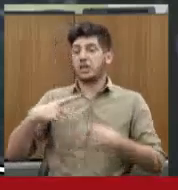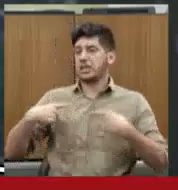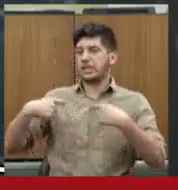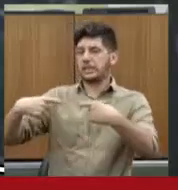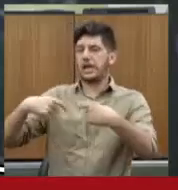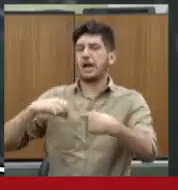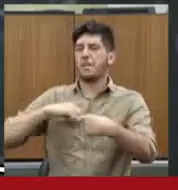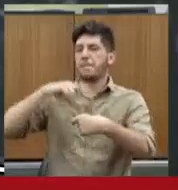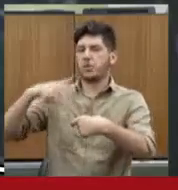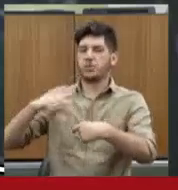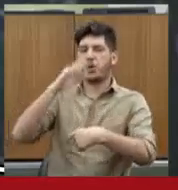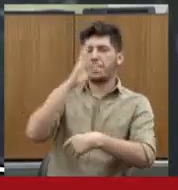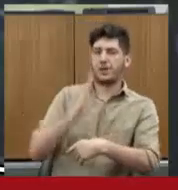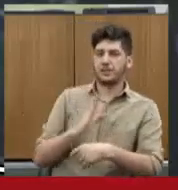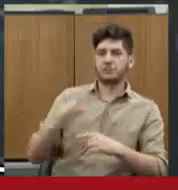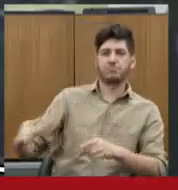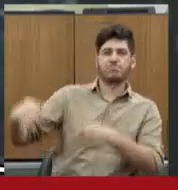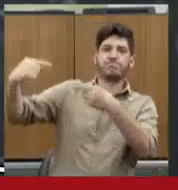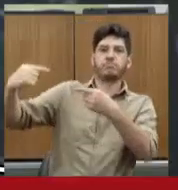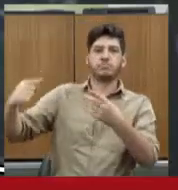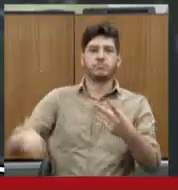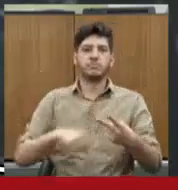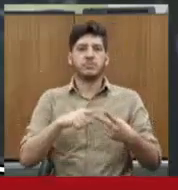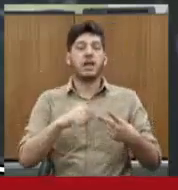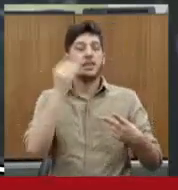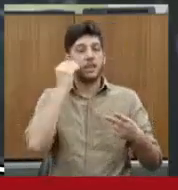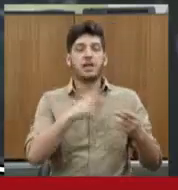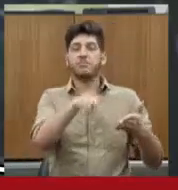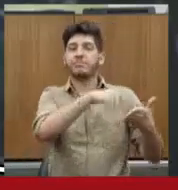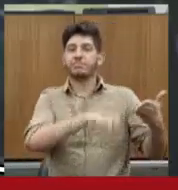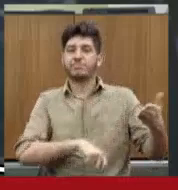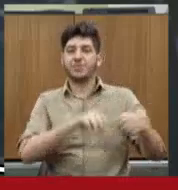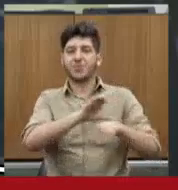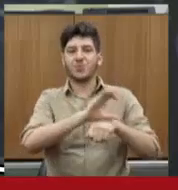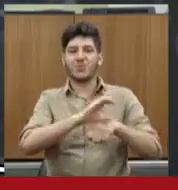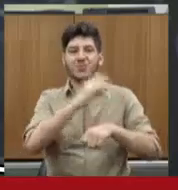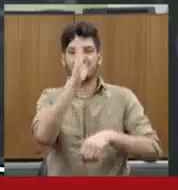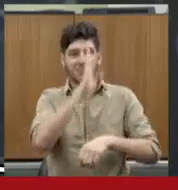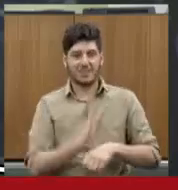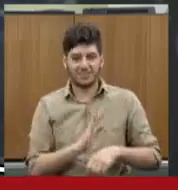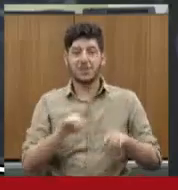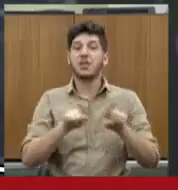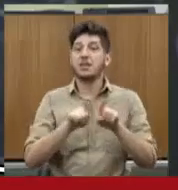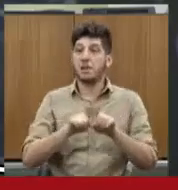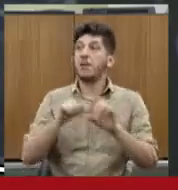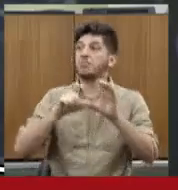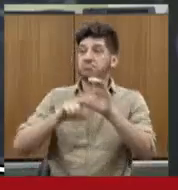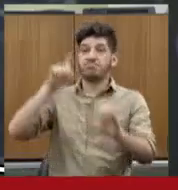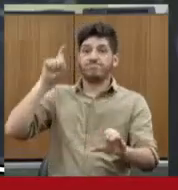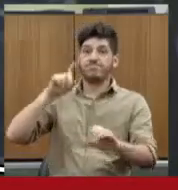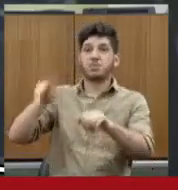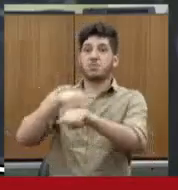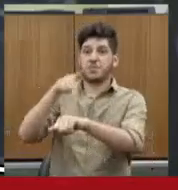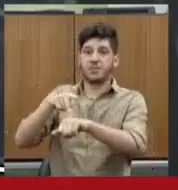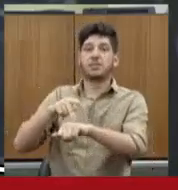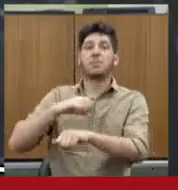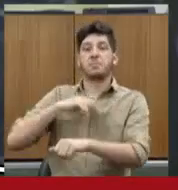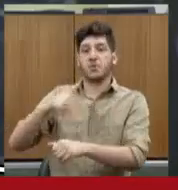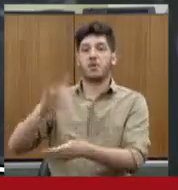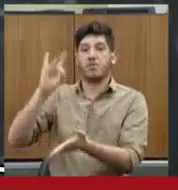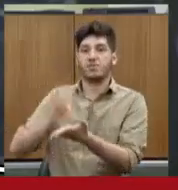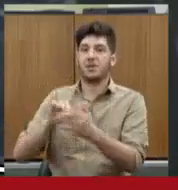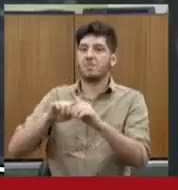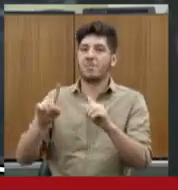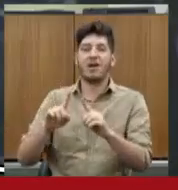estávamos convocando a nossa constituinte e estávamos praticamente nos separando de Portugal de fato, mas não havia ainda uma declaração